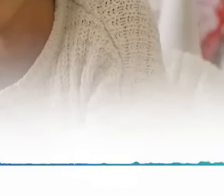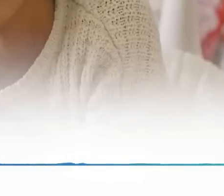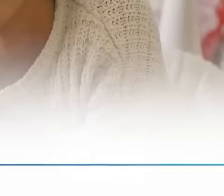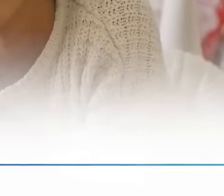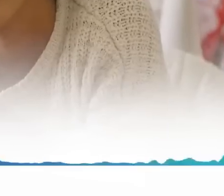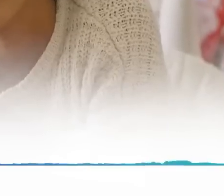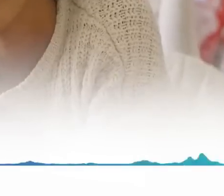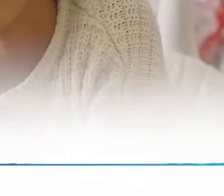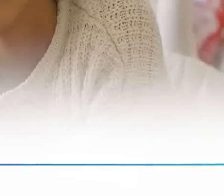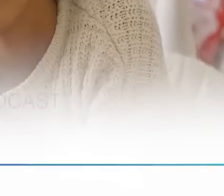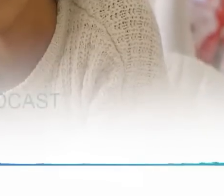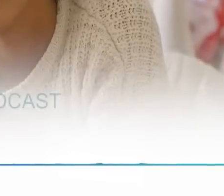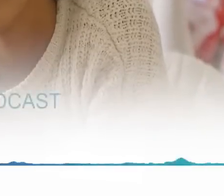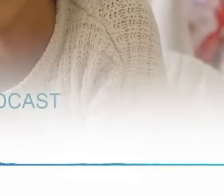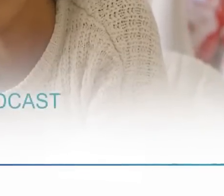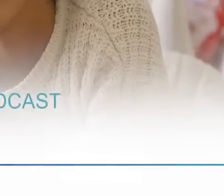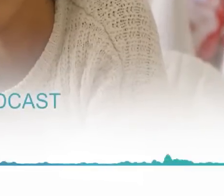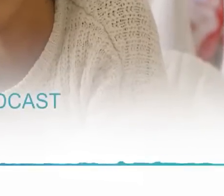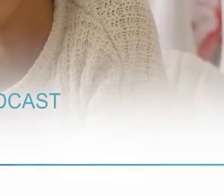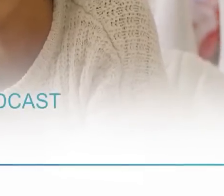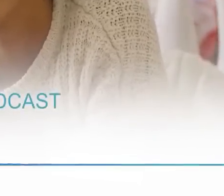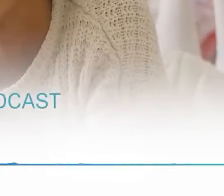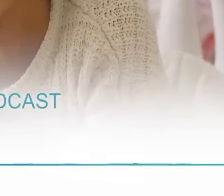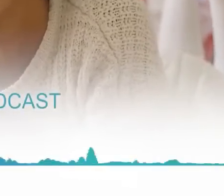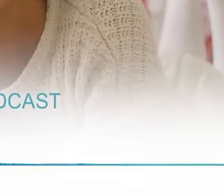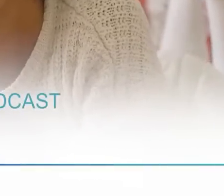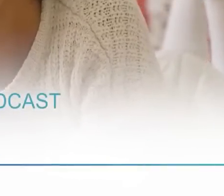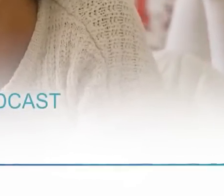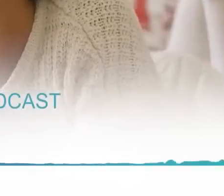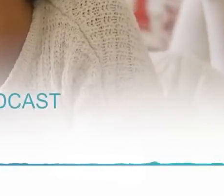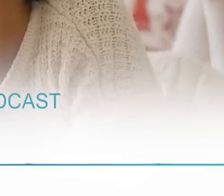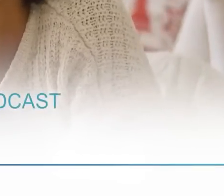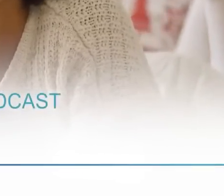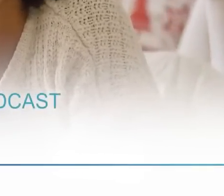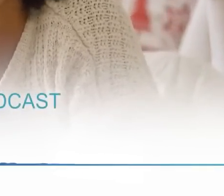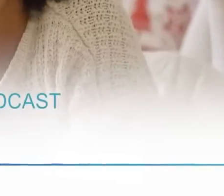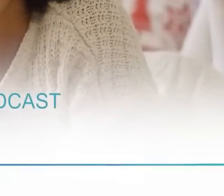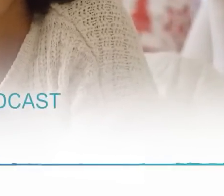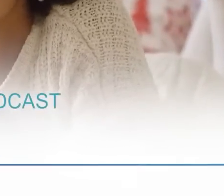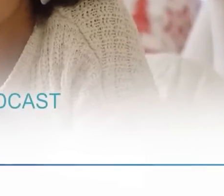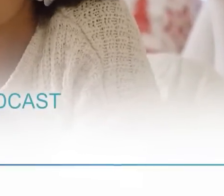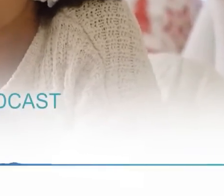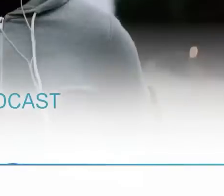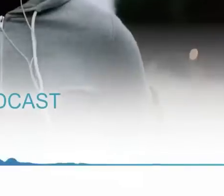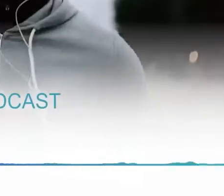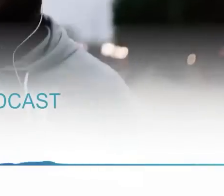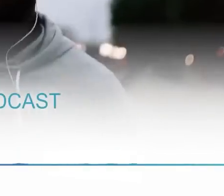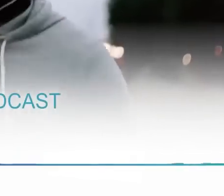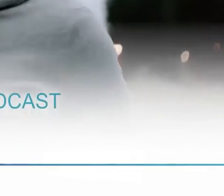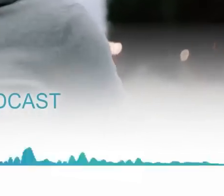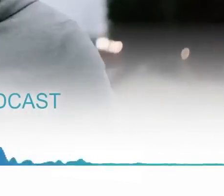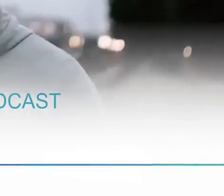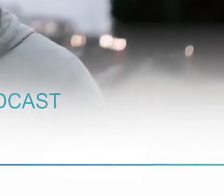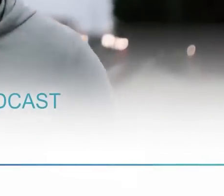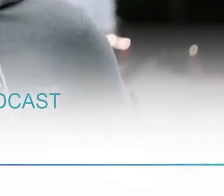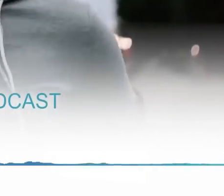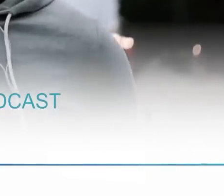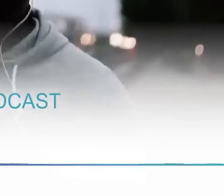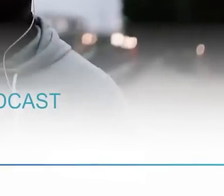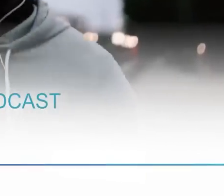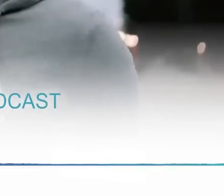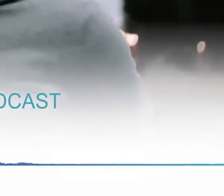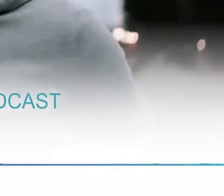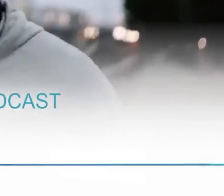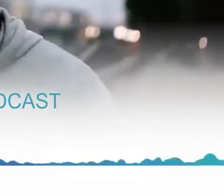A Federação Espírita Brasileira lança o portal FEB Podcast, com conteúdos em áudio